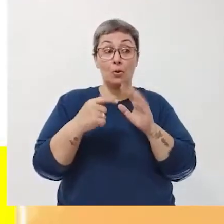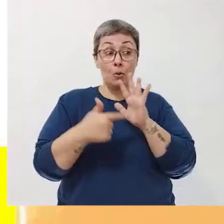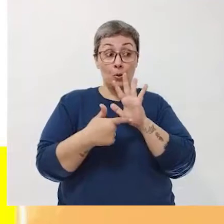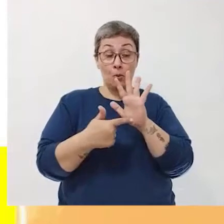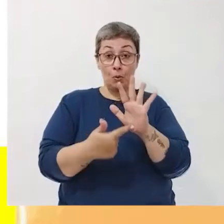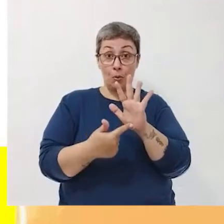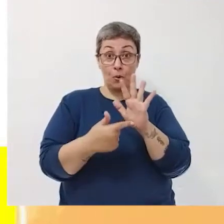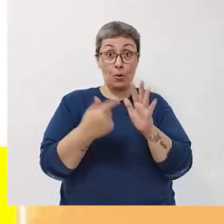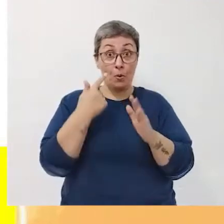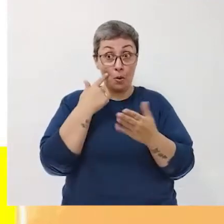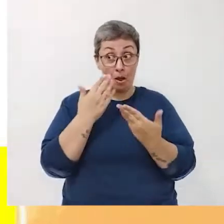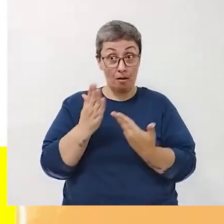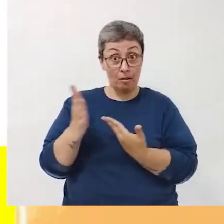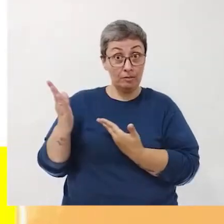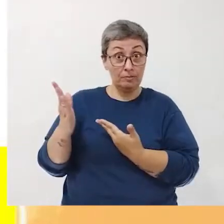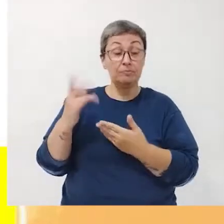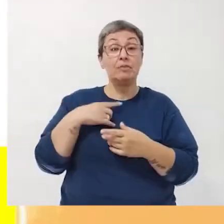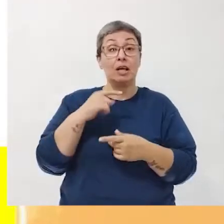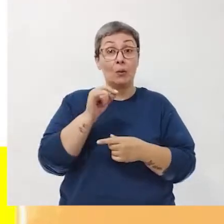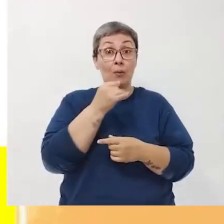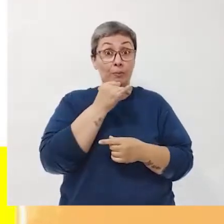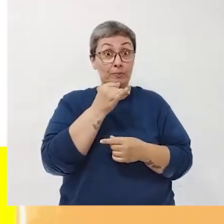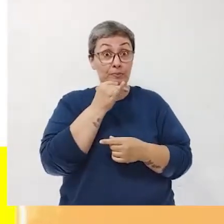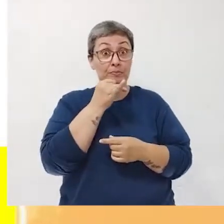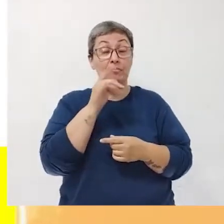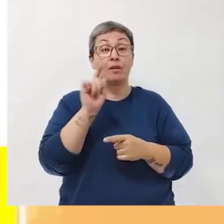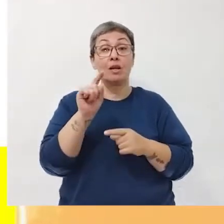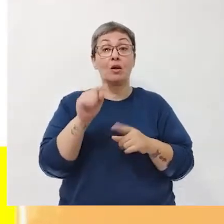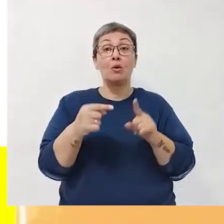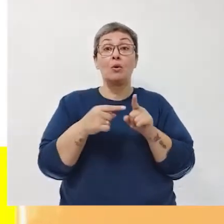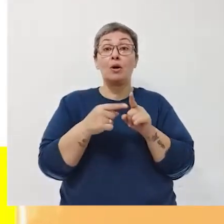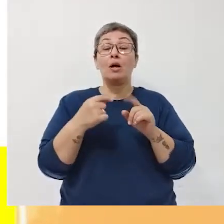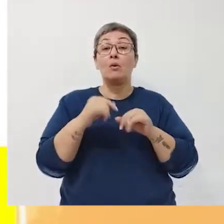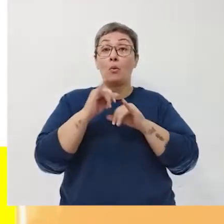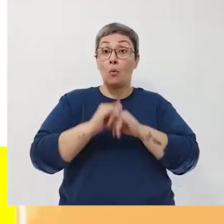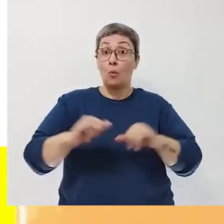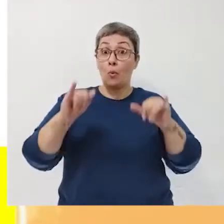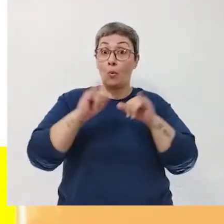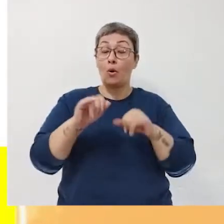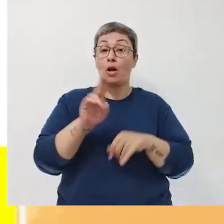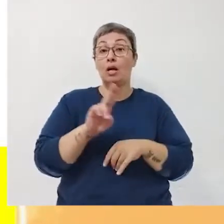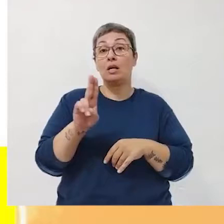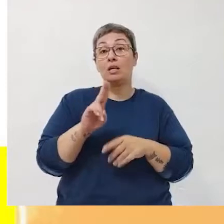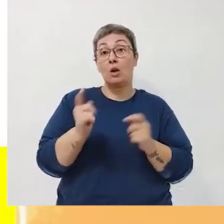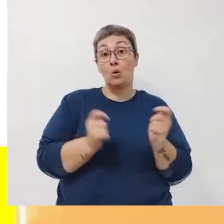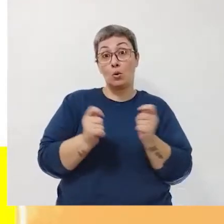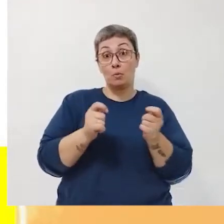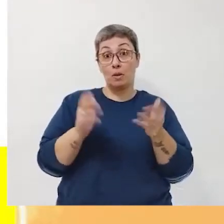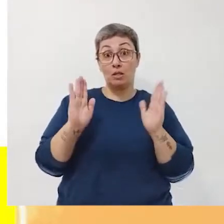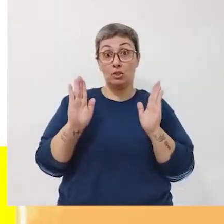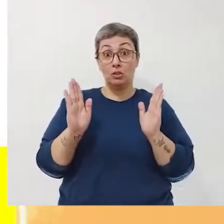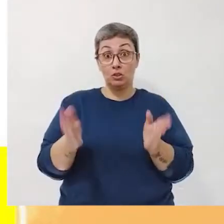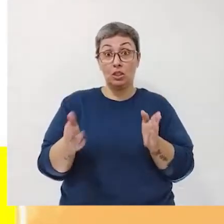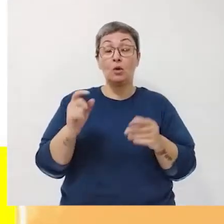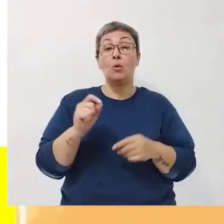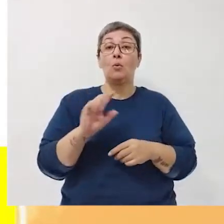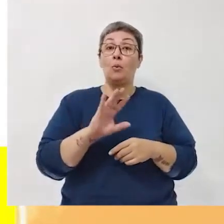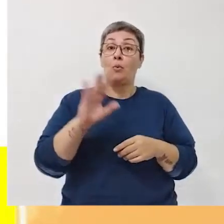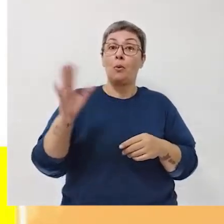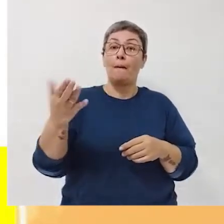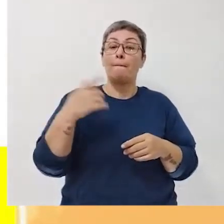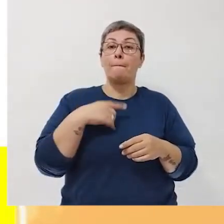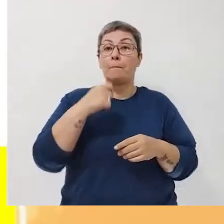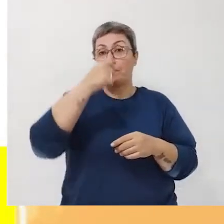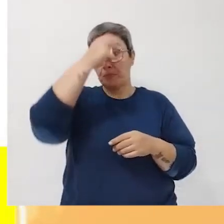imagem aí que eu estou mostrando para vocês é um exemplo. Refere-se a uma campanha chamada Economize Já, que aconteceu